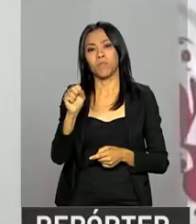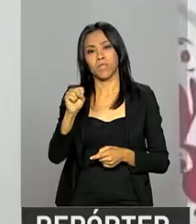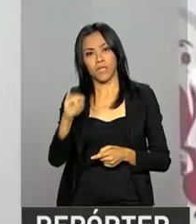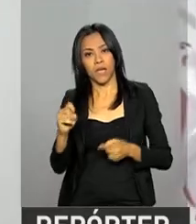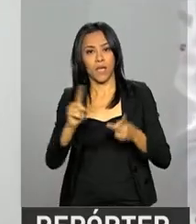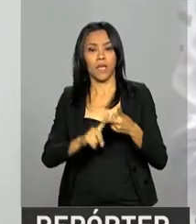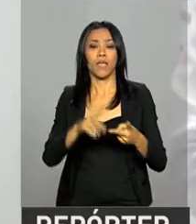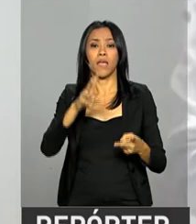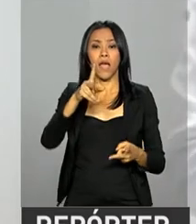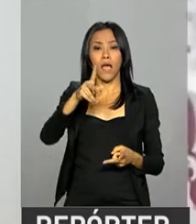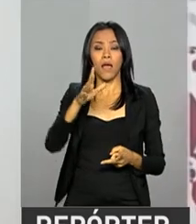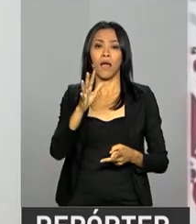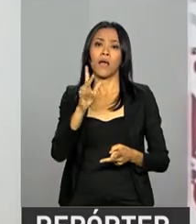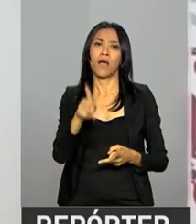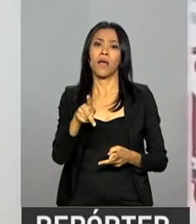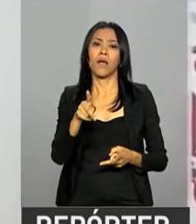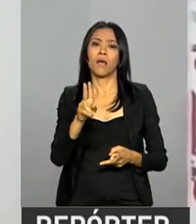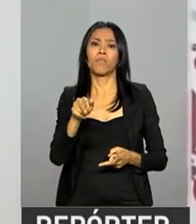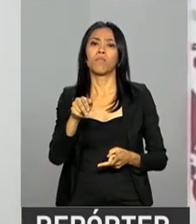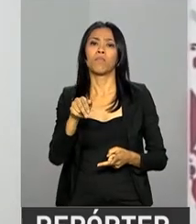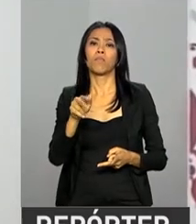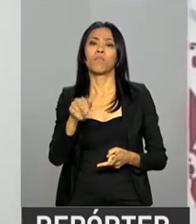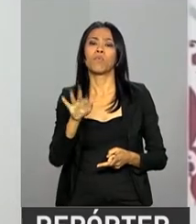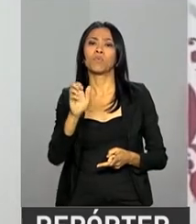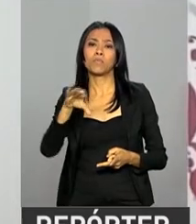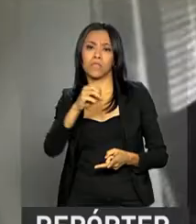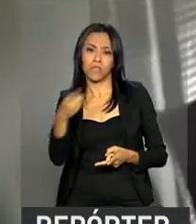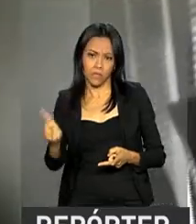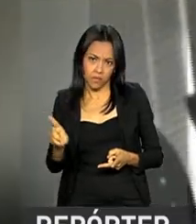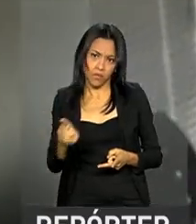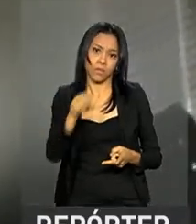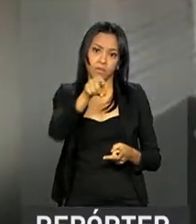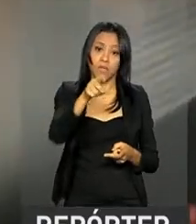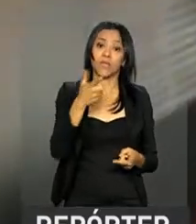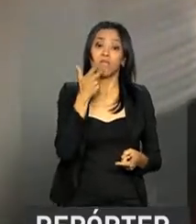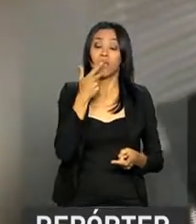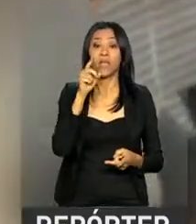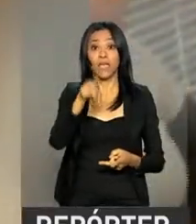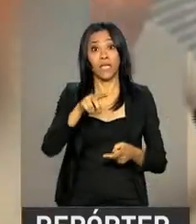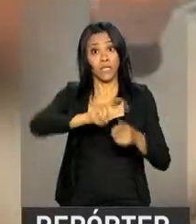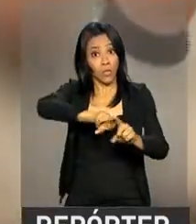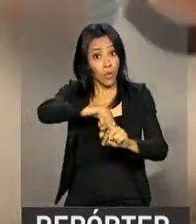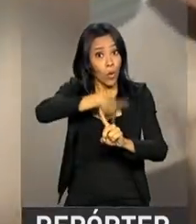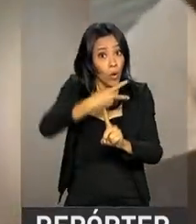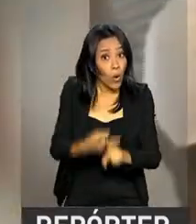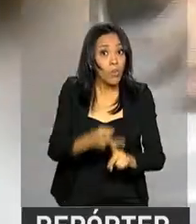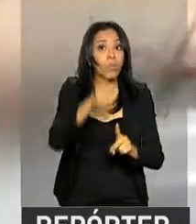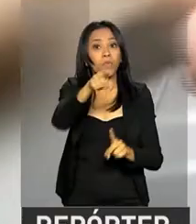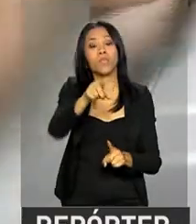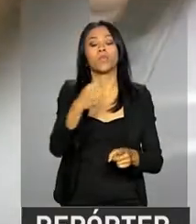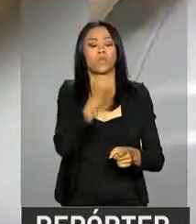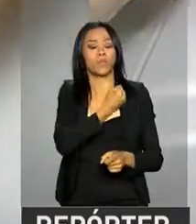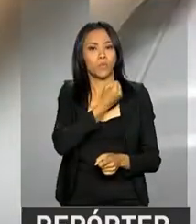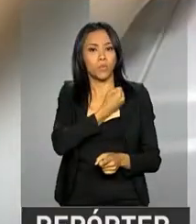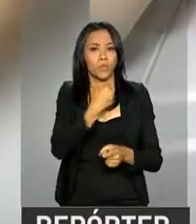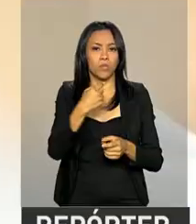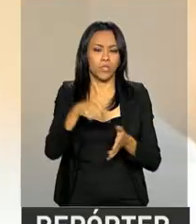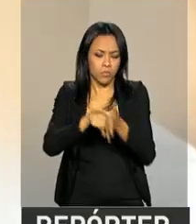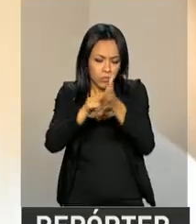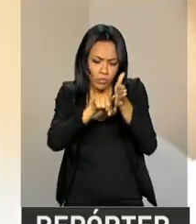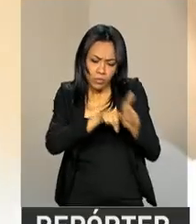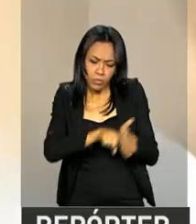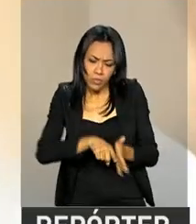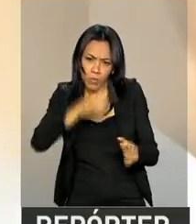média o reajuste foi de 100% com isso a expectativa é que triplica o número de procedimentos que são feitos para